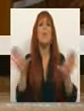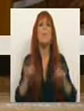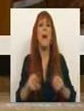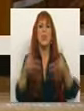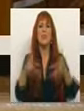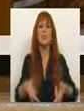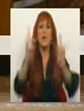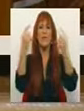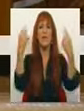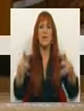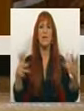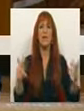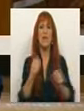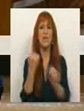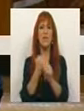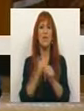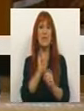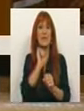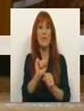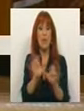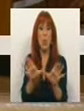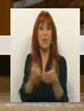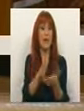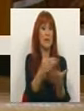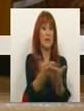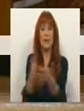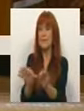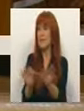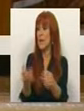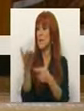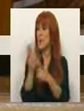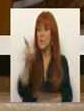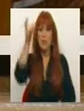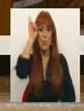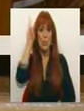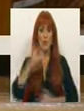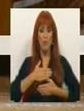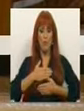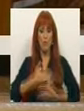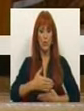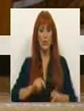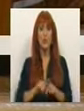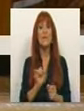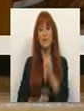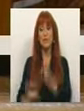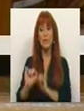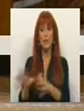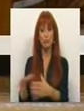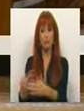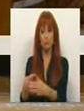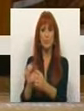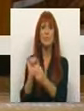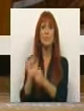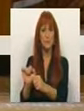mais disponíveis para servir as suas comunidades, como é o caso dos bombeiros voluntários e das suas